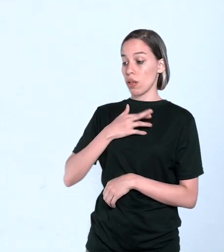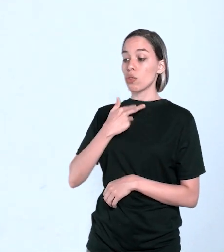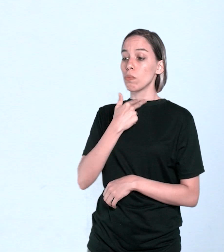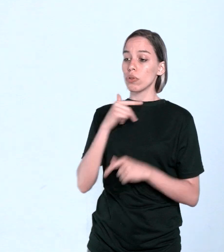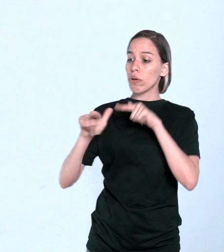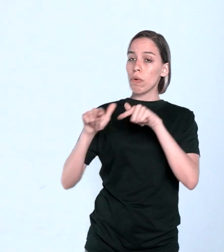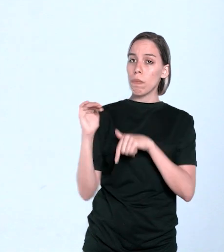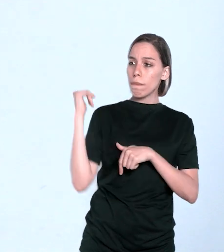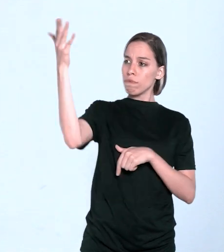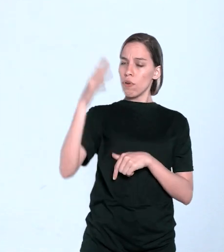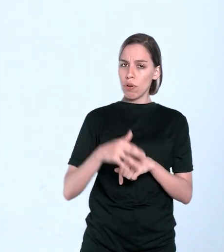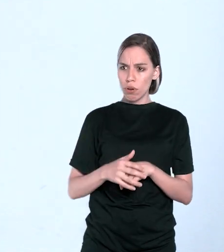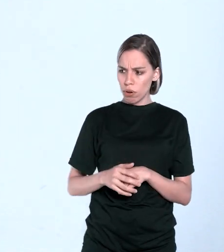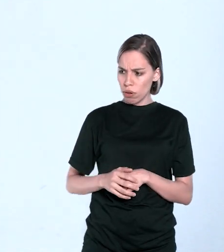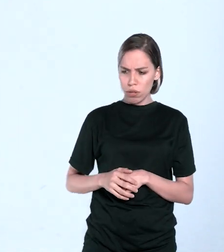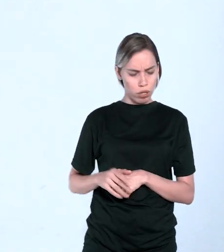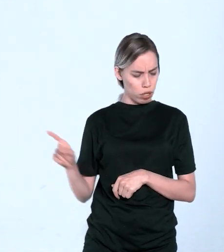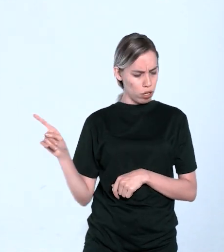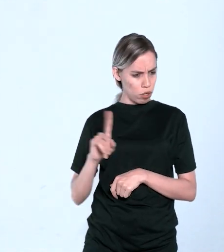tal. E